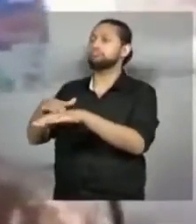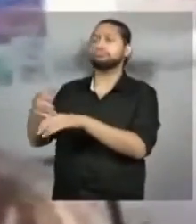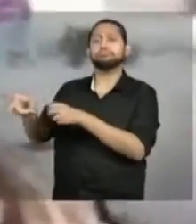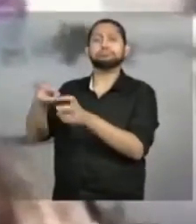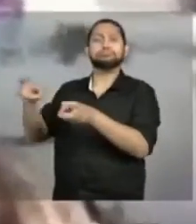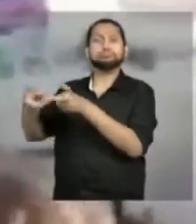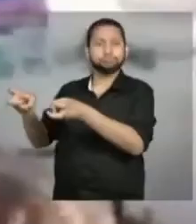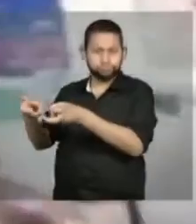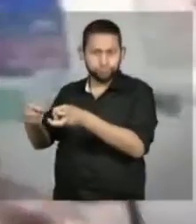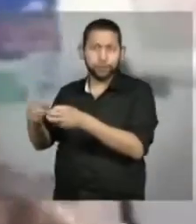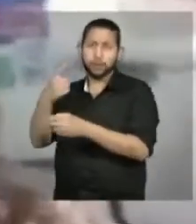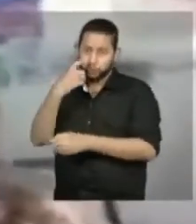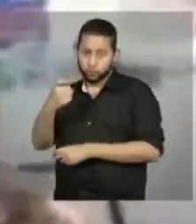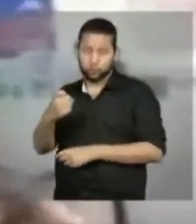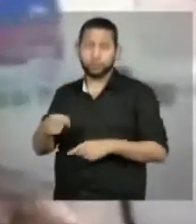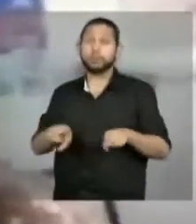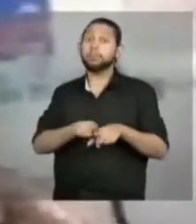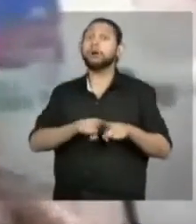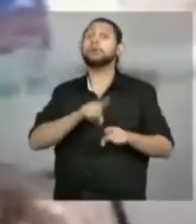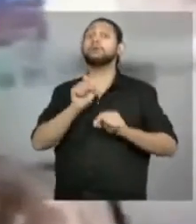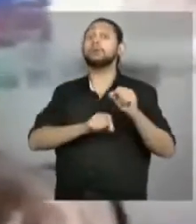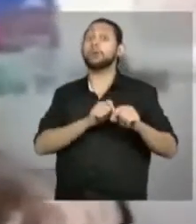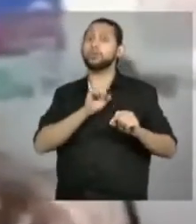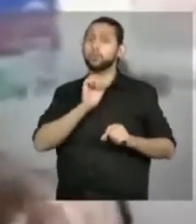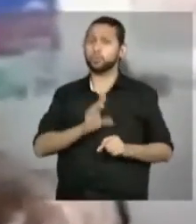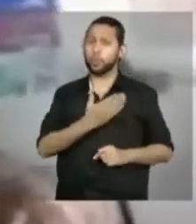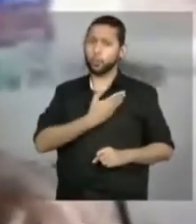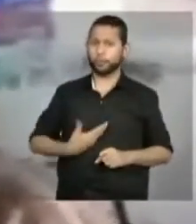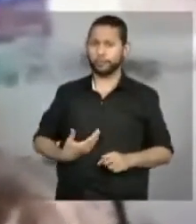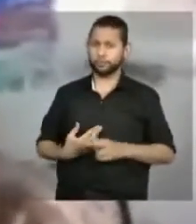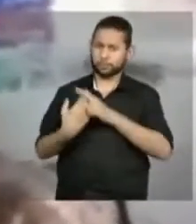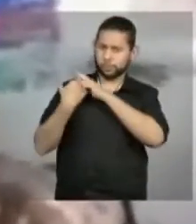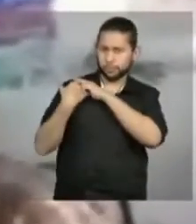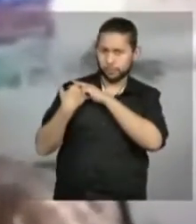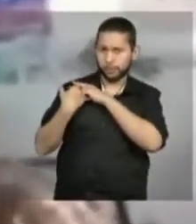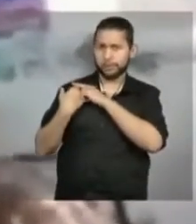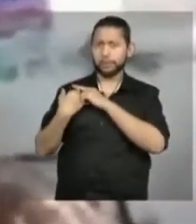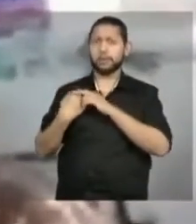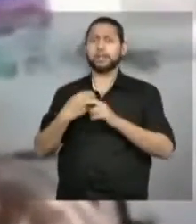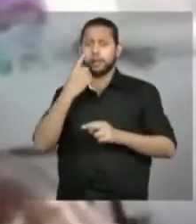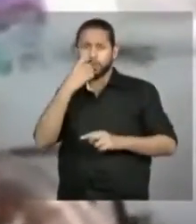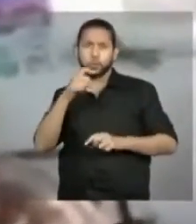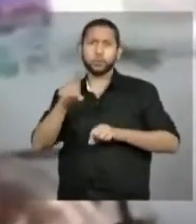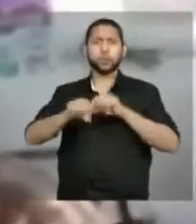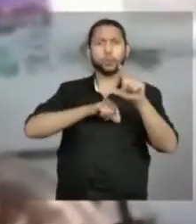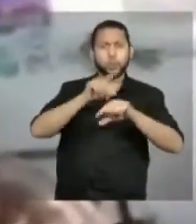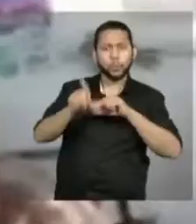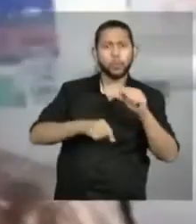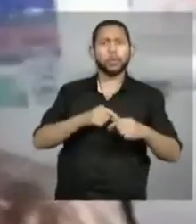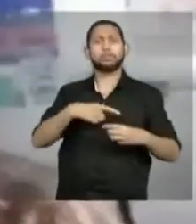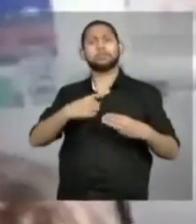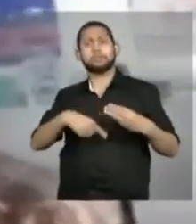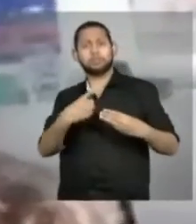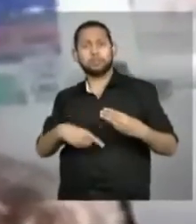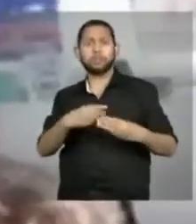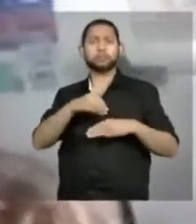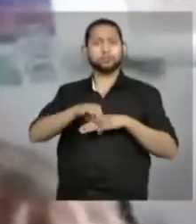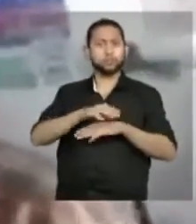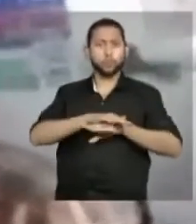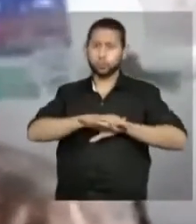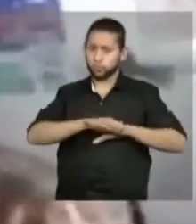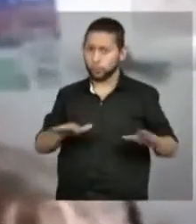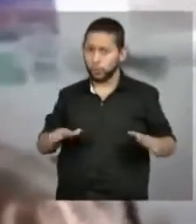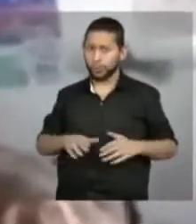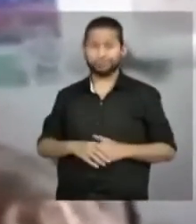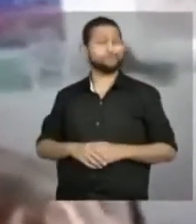públicos, do poder público, para remunerar toda essa atividade de coleta, reciclagem e destinação de